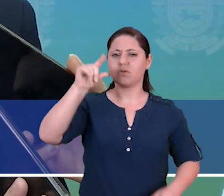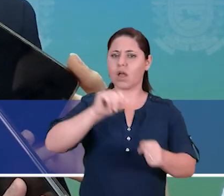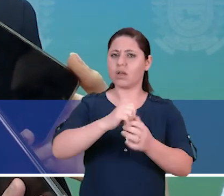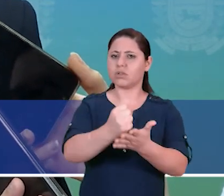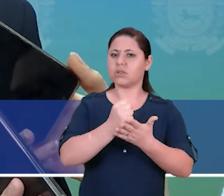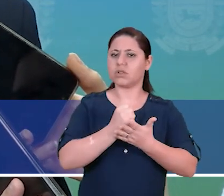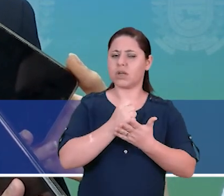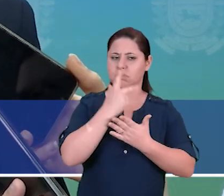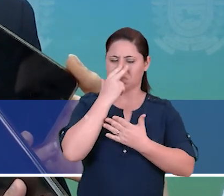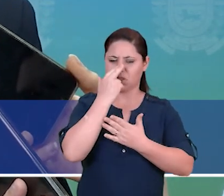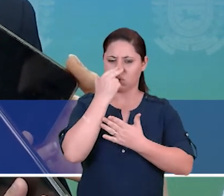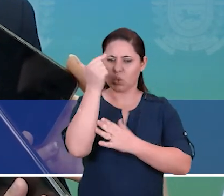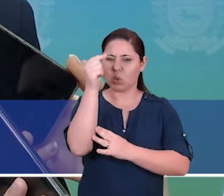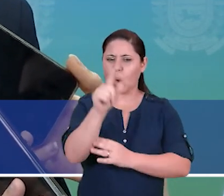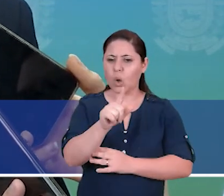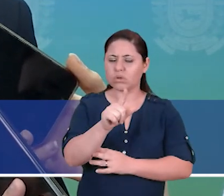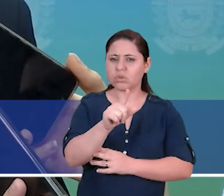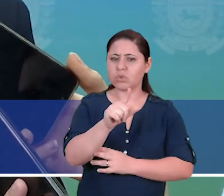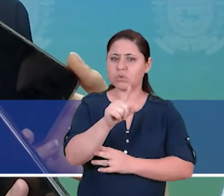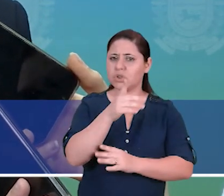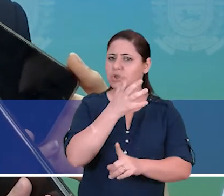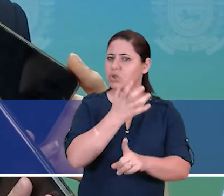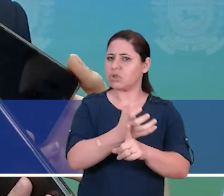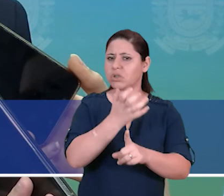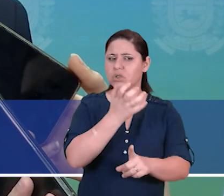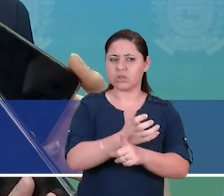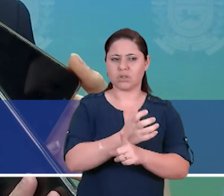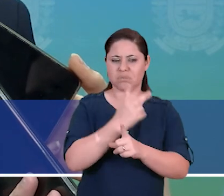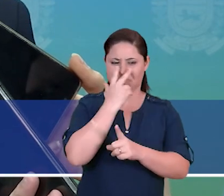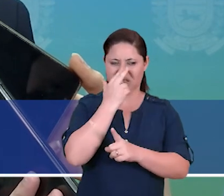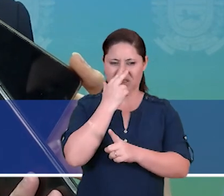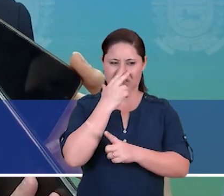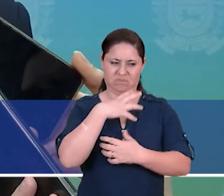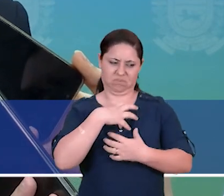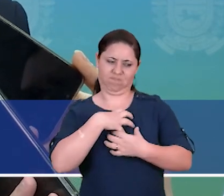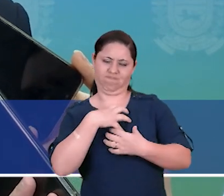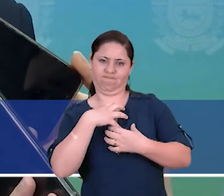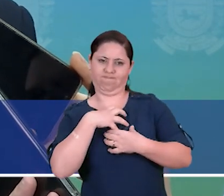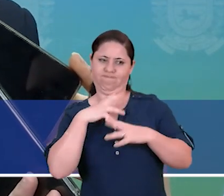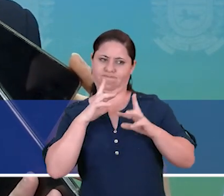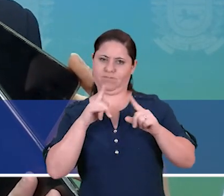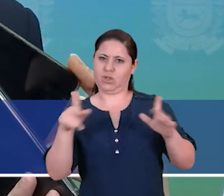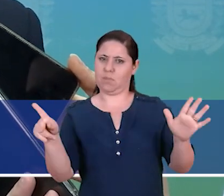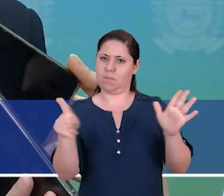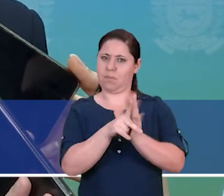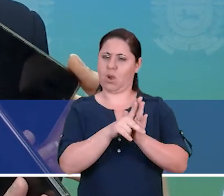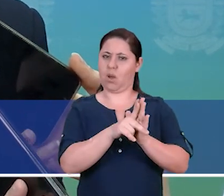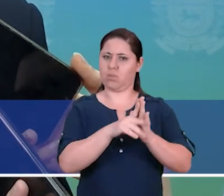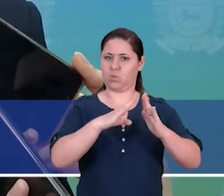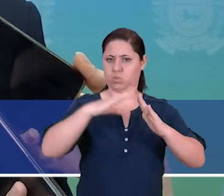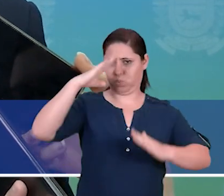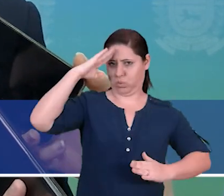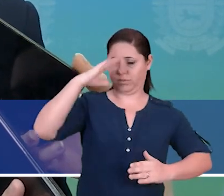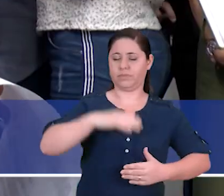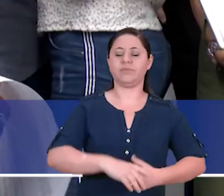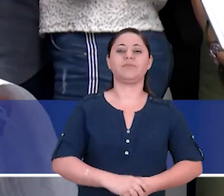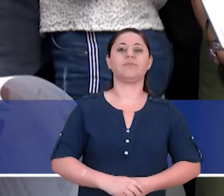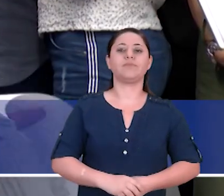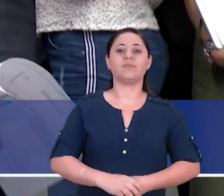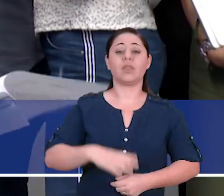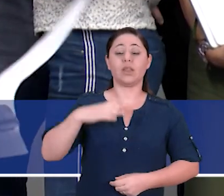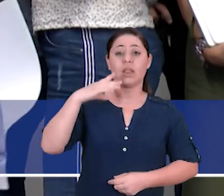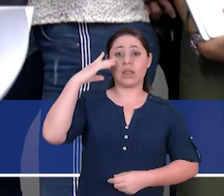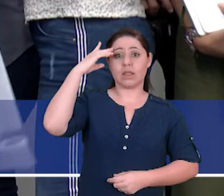vai trazer uma outra disciplina e um outro clima para dentro das escolas que é próprio dos quartéis. O